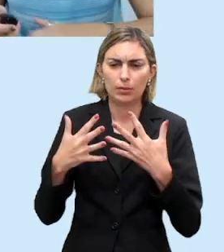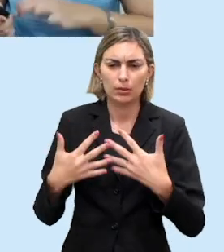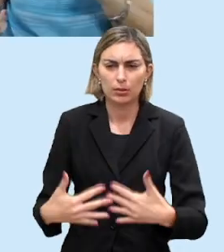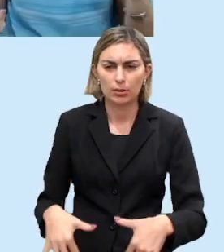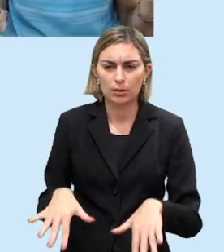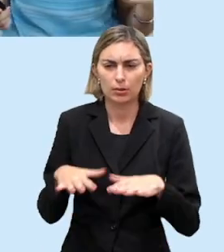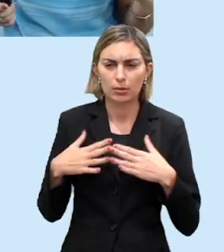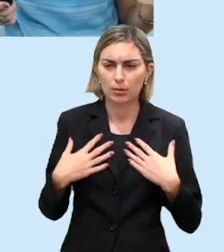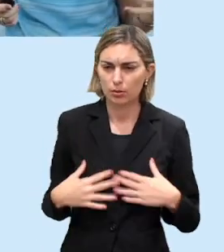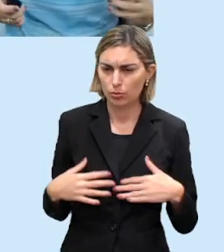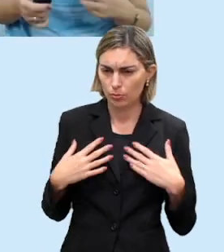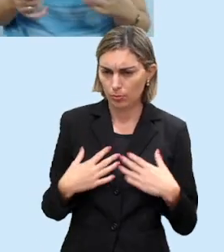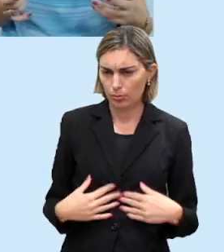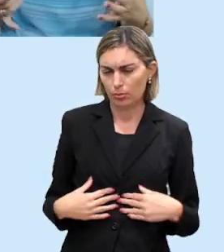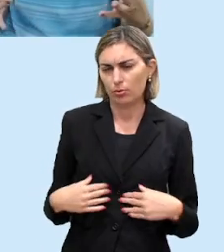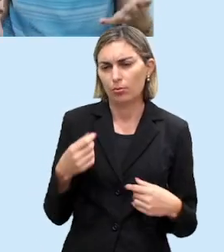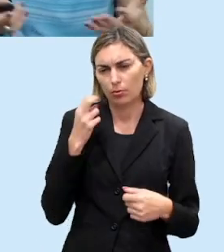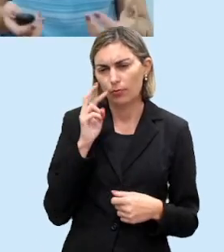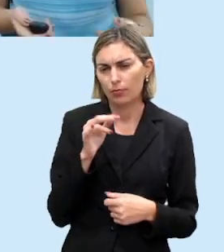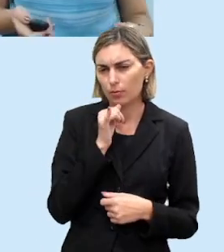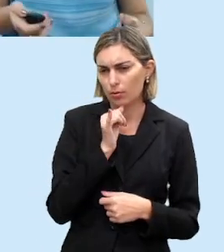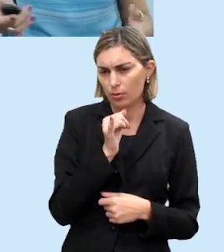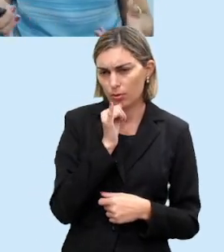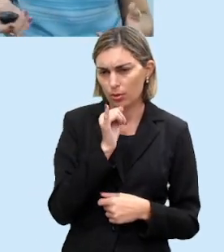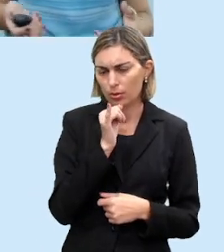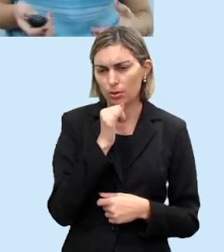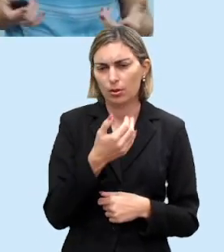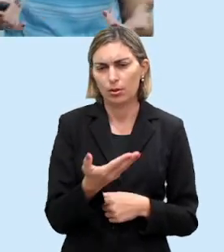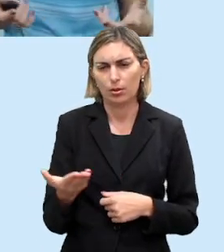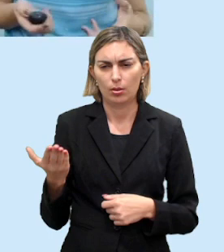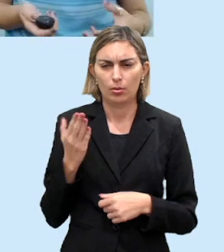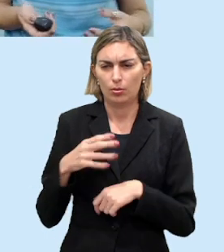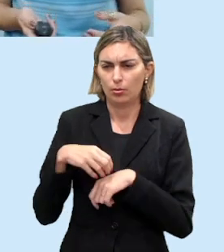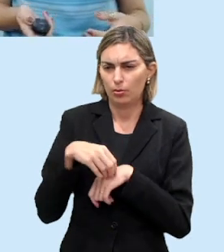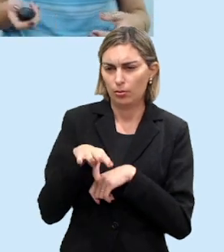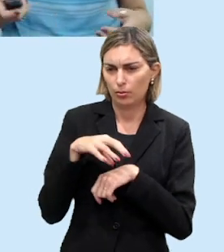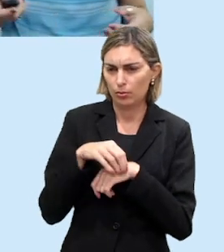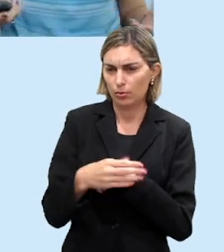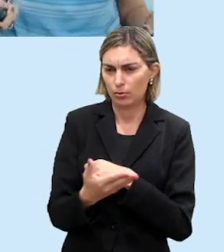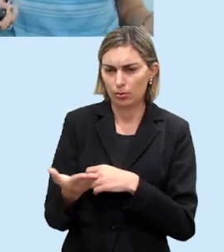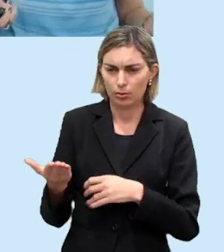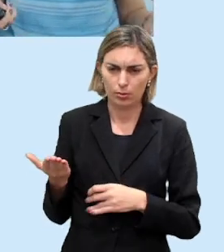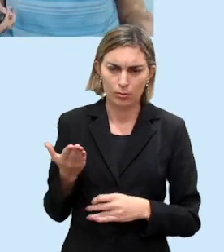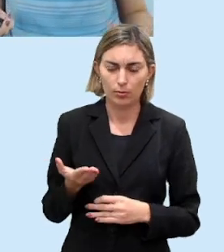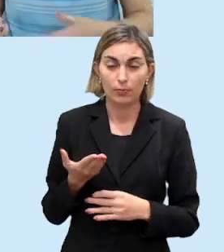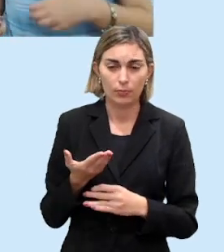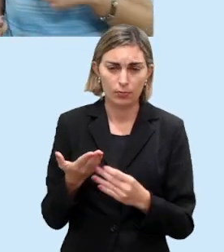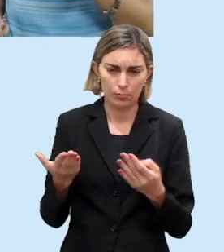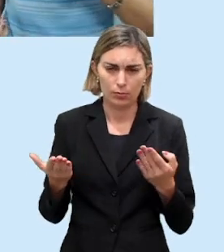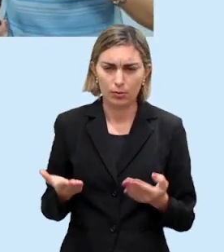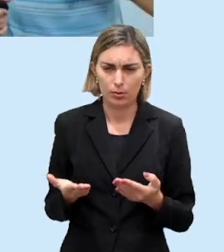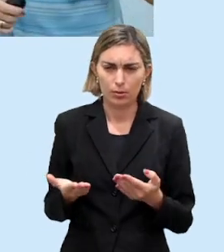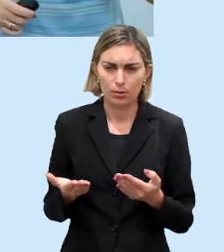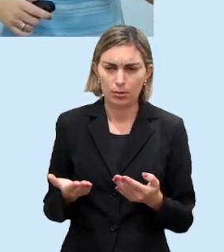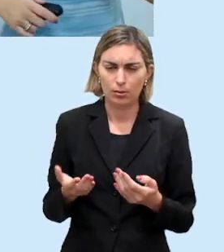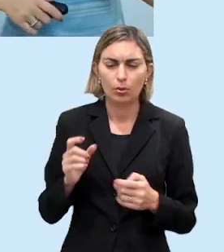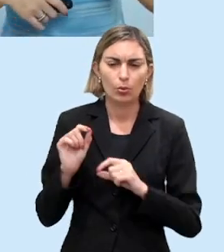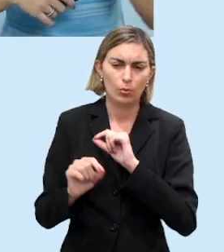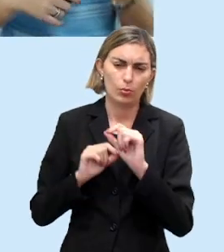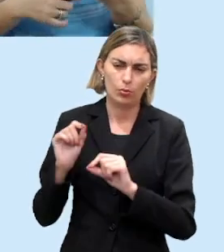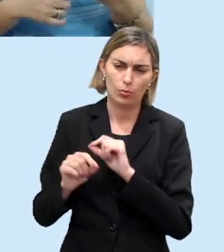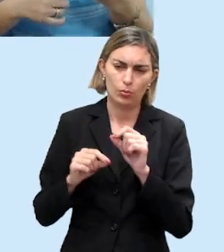é? Vejam só um exemplo, não é? Esse que eu vou trazer aqui agora para vocês. O que a